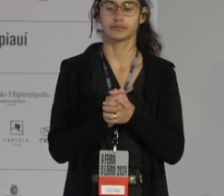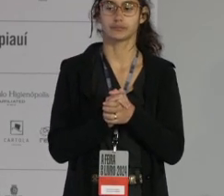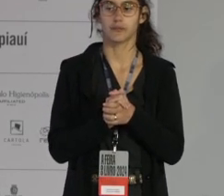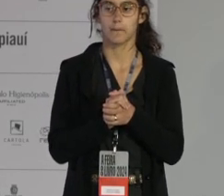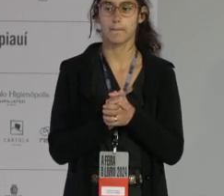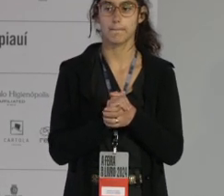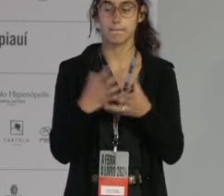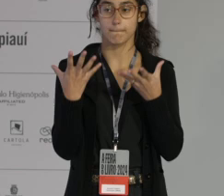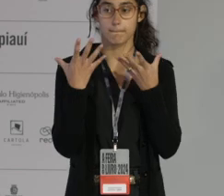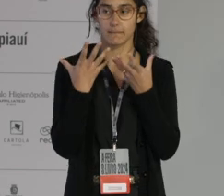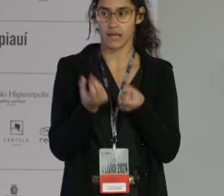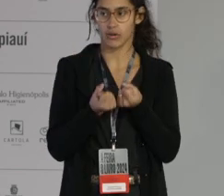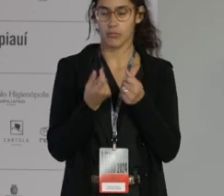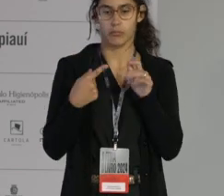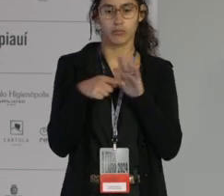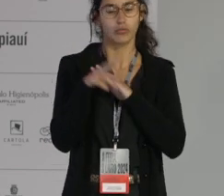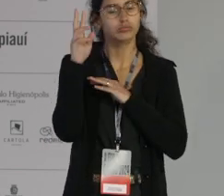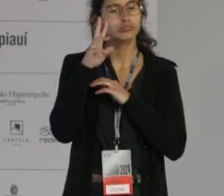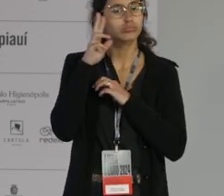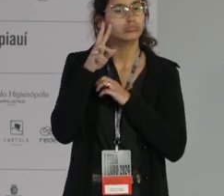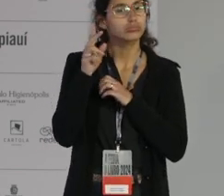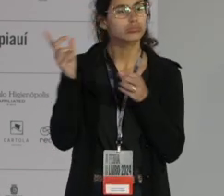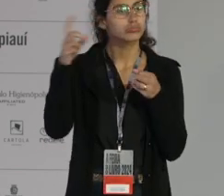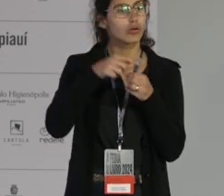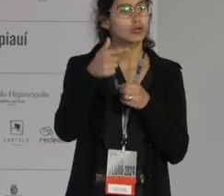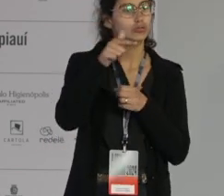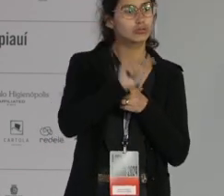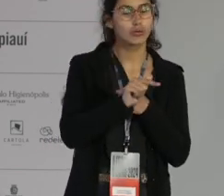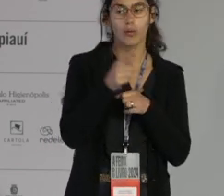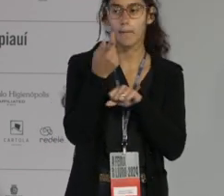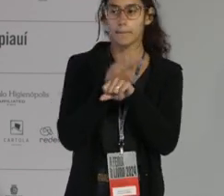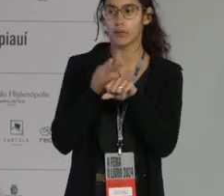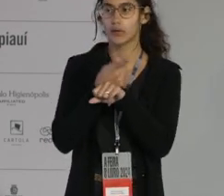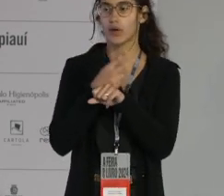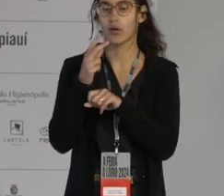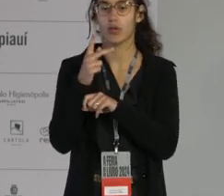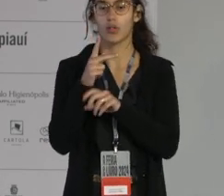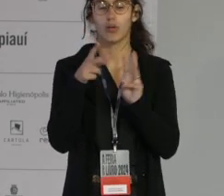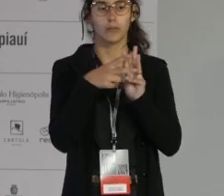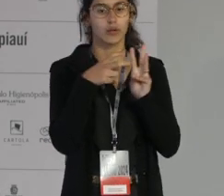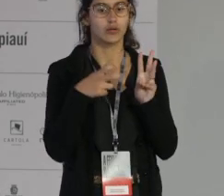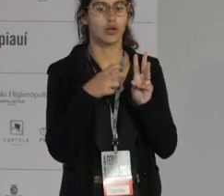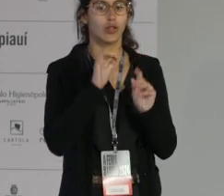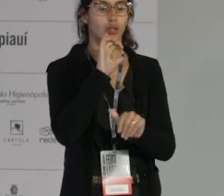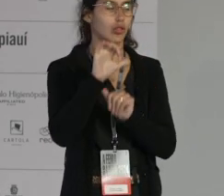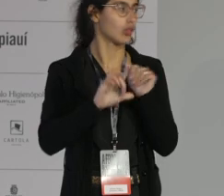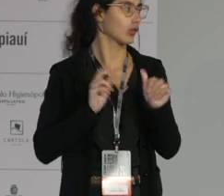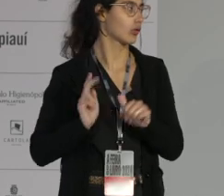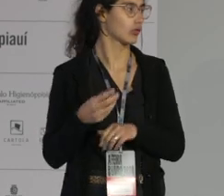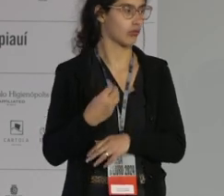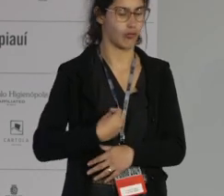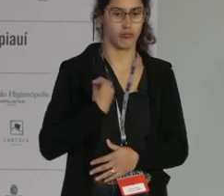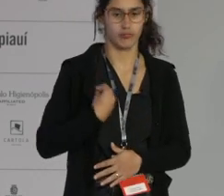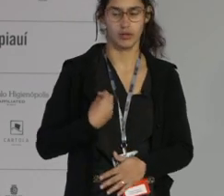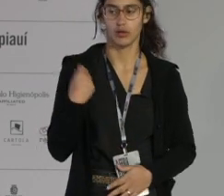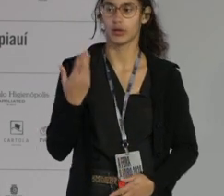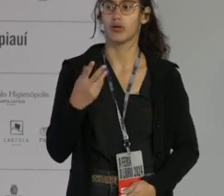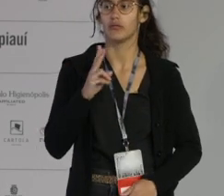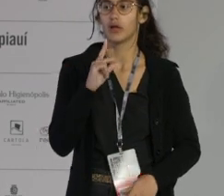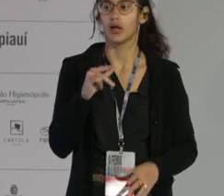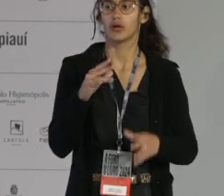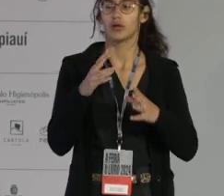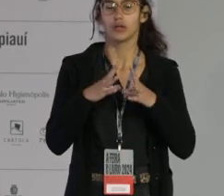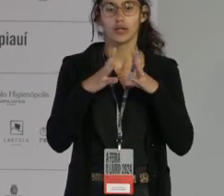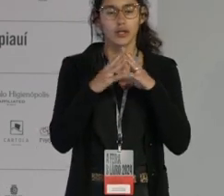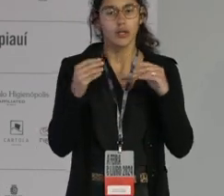E ele sente uma profunda nostalgia e corre de volta para a mata em busca desse pajé que o tornou imortal. E assim ele vai se despindo de